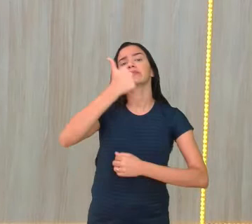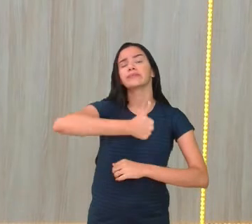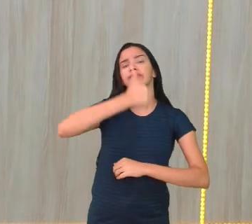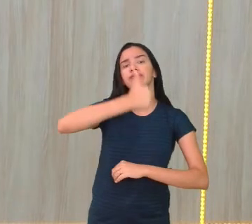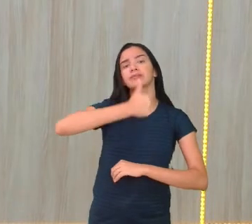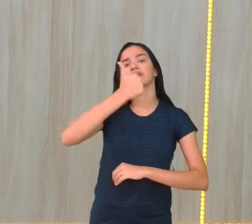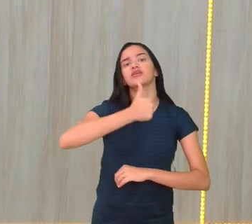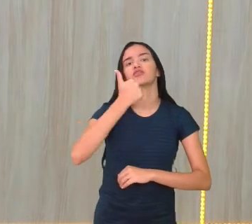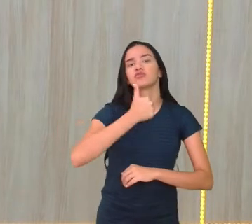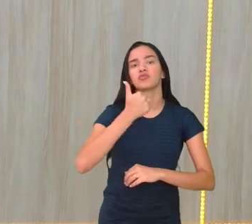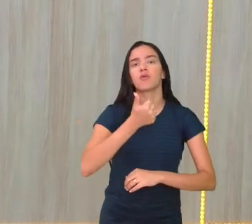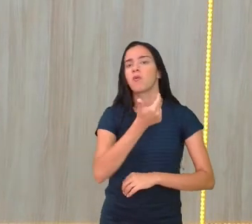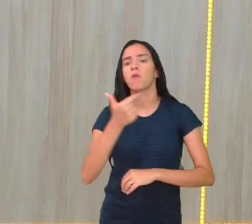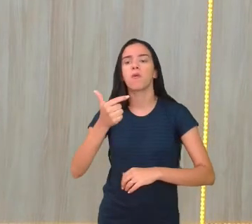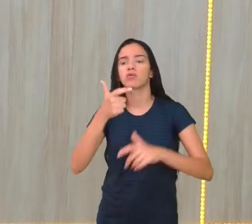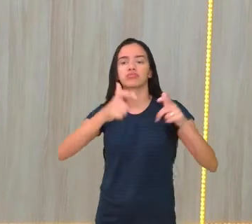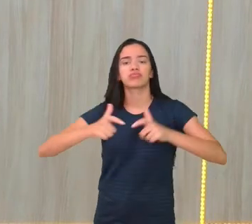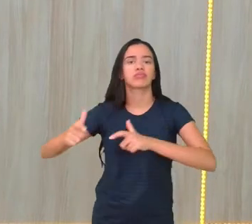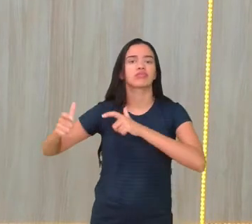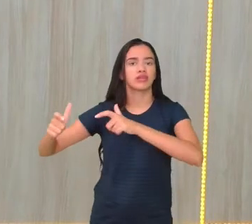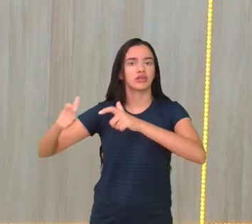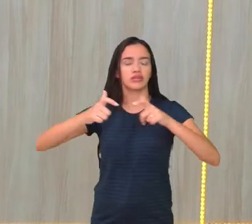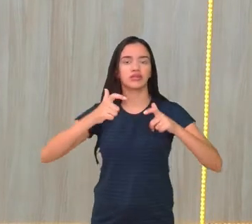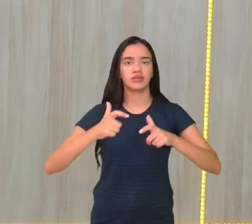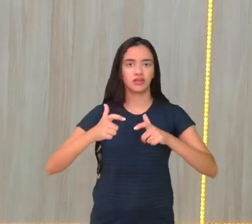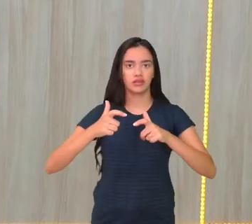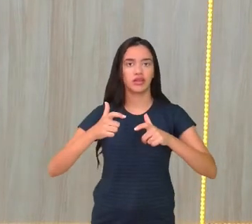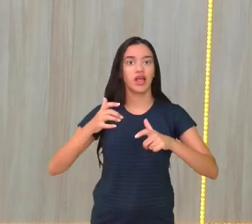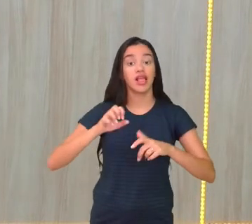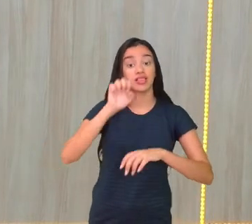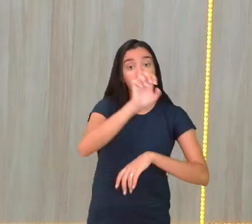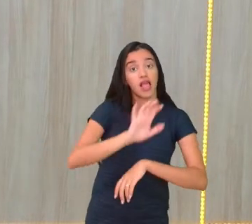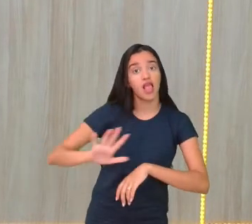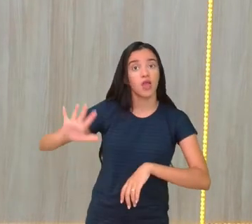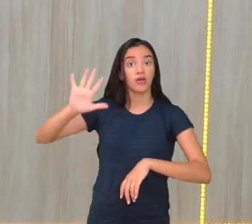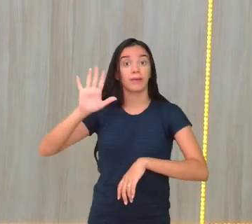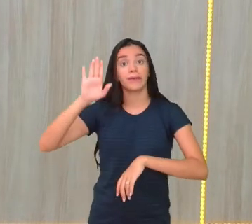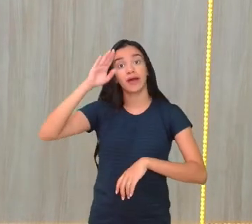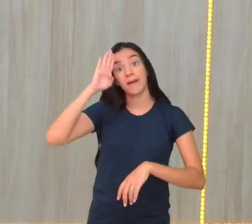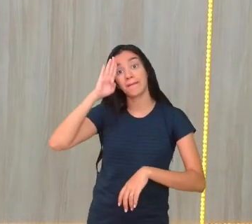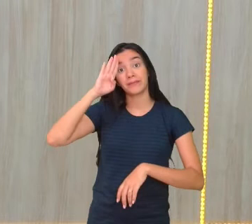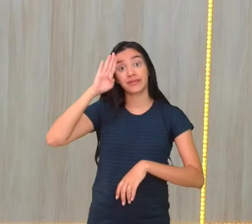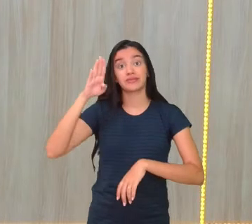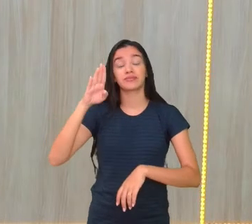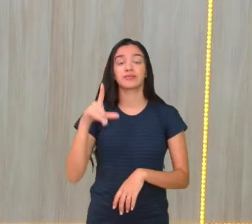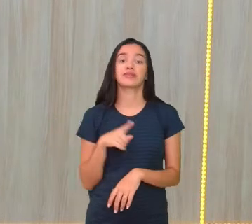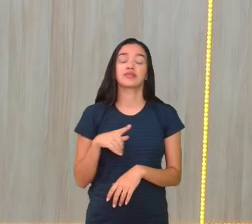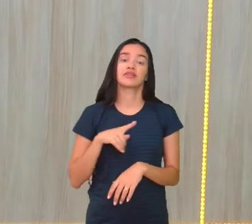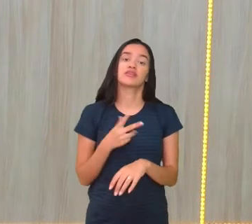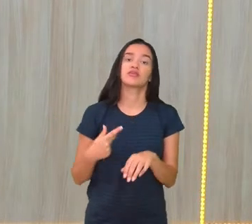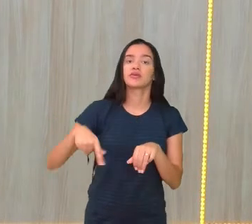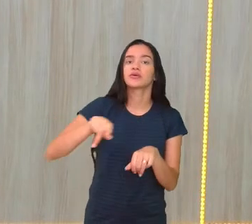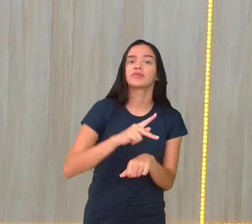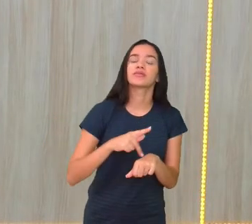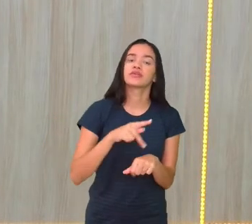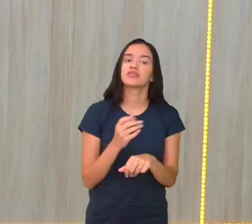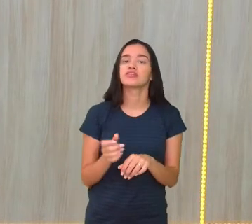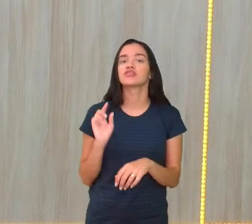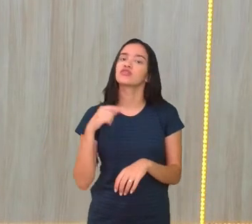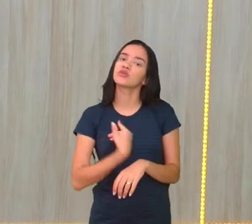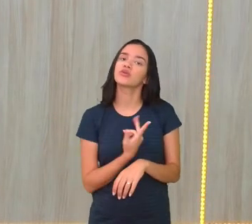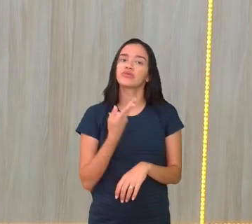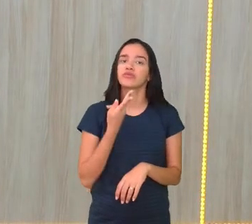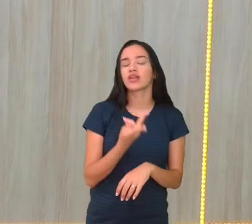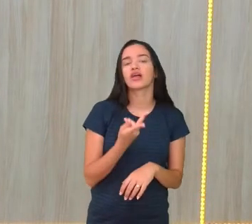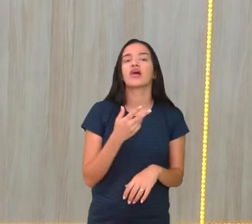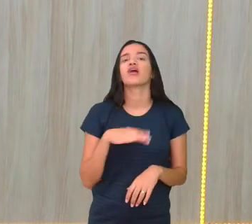que qualquer outro território ali na Europa, né? Principalmente envolvendo esses países que a gente mencionou,